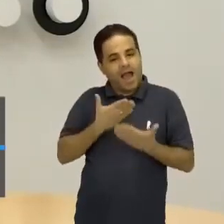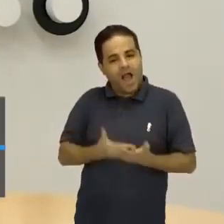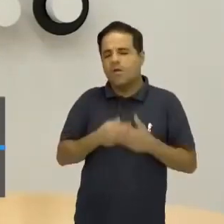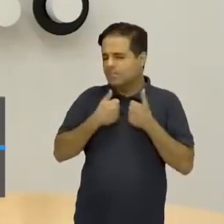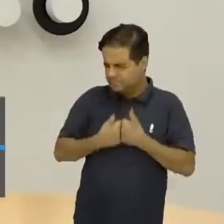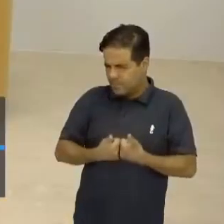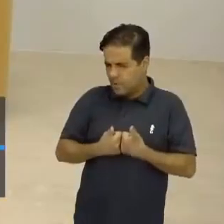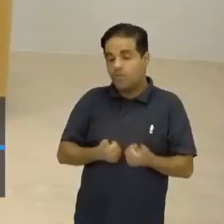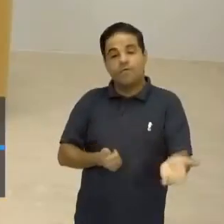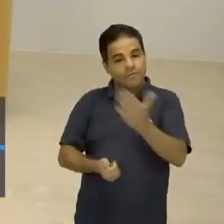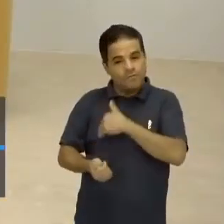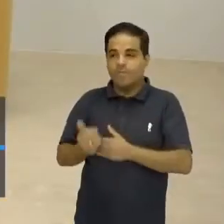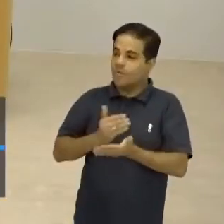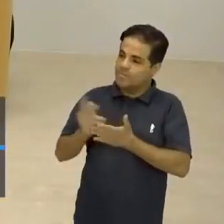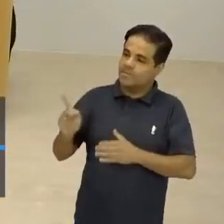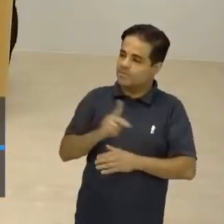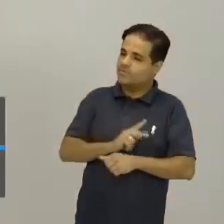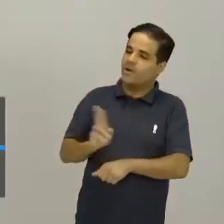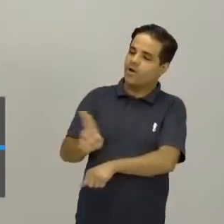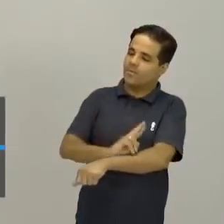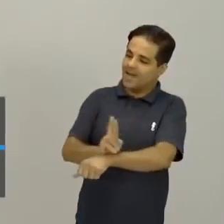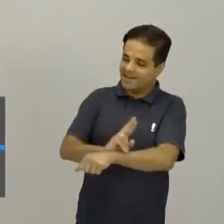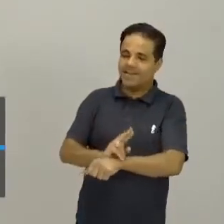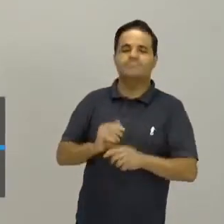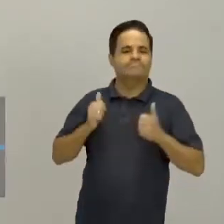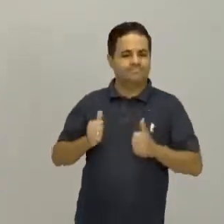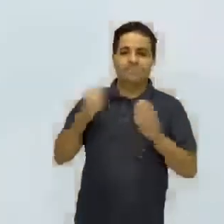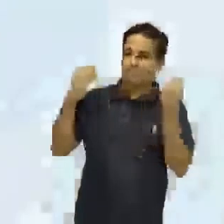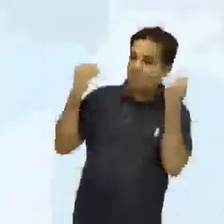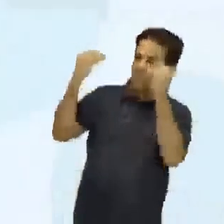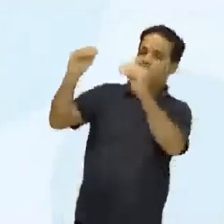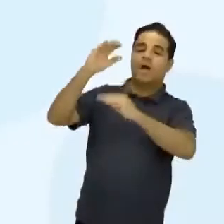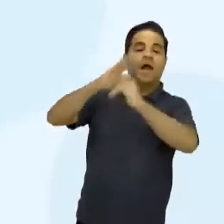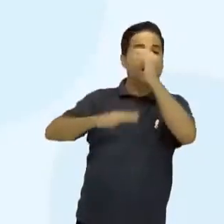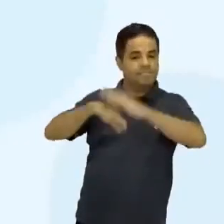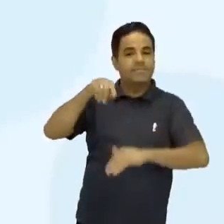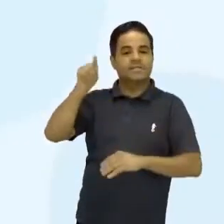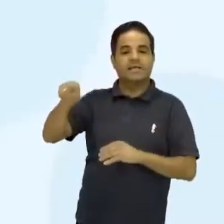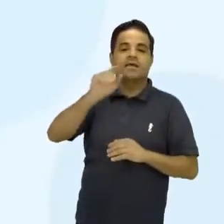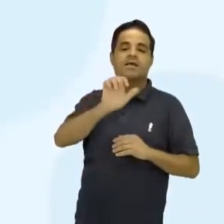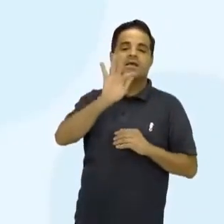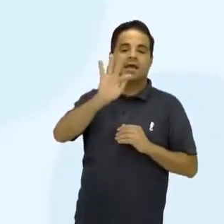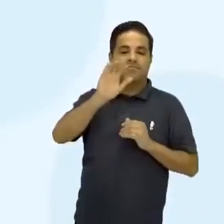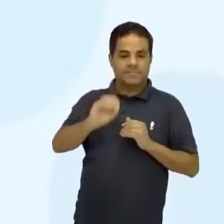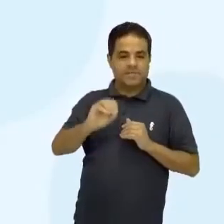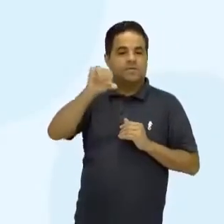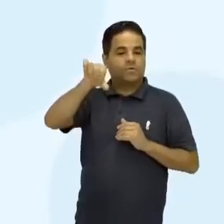bom? Vamos começar, professora Roberta? Vamos sim. Então, vou destacar a habilidade para eles aqui, ó.